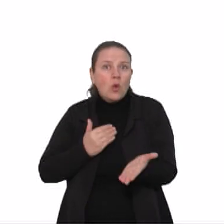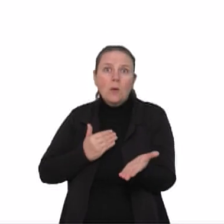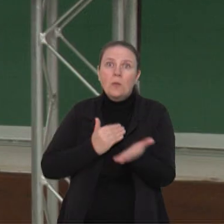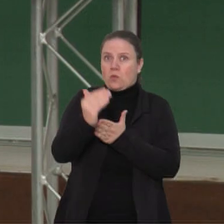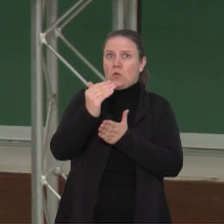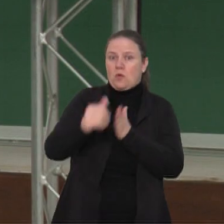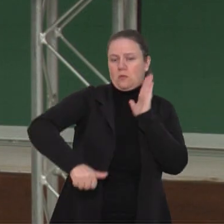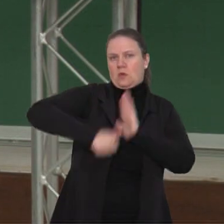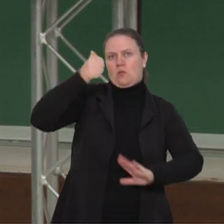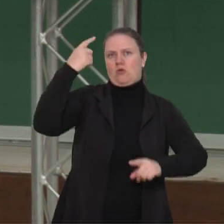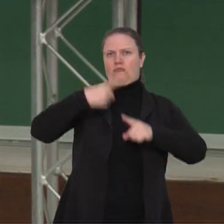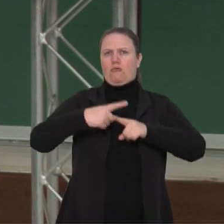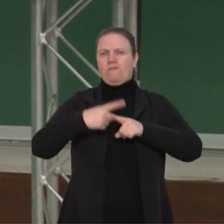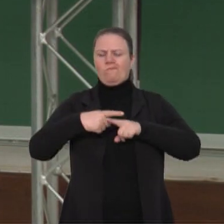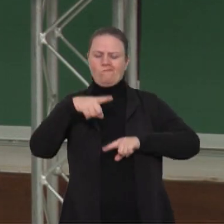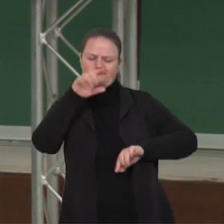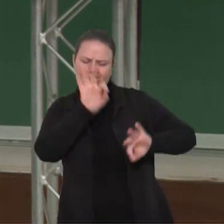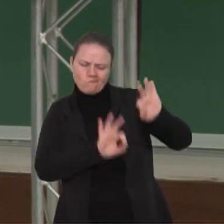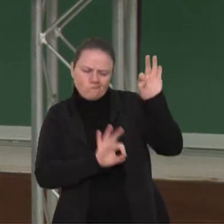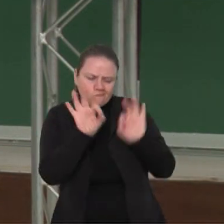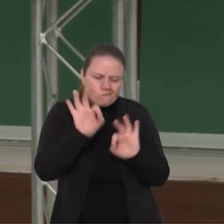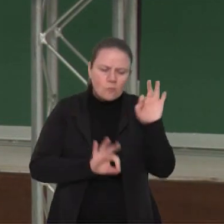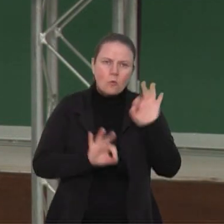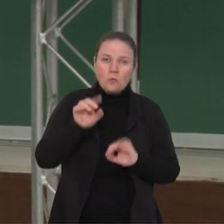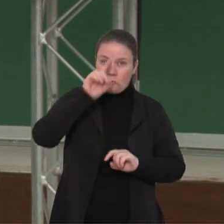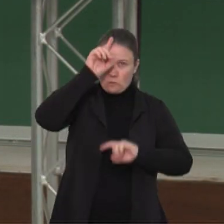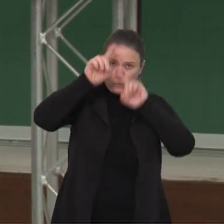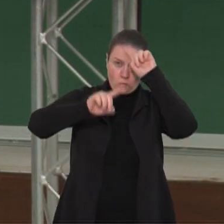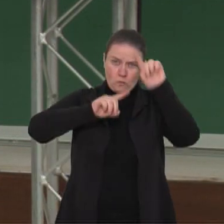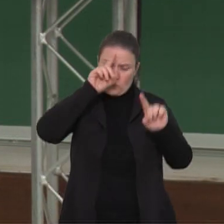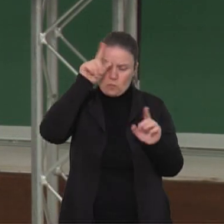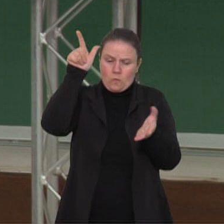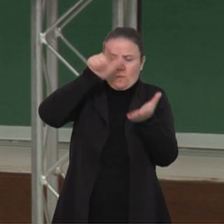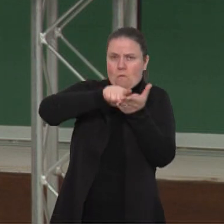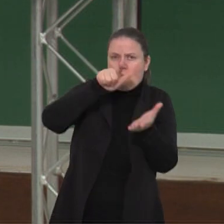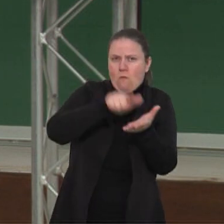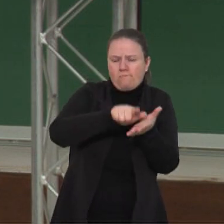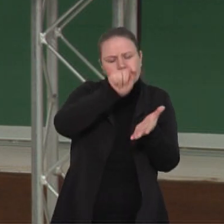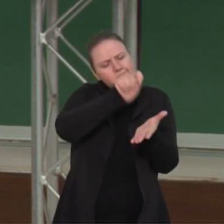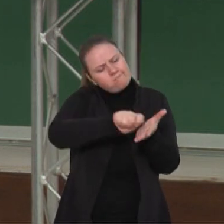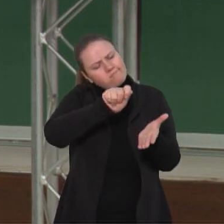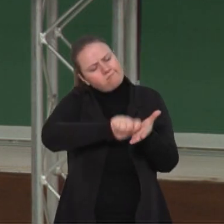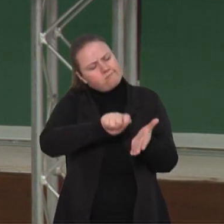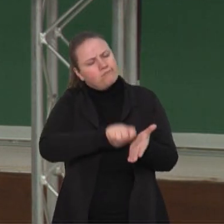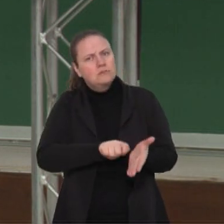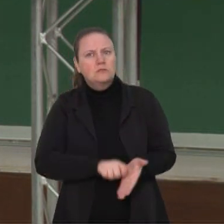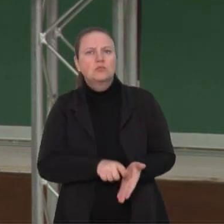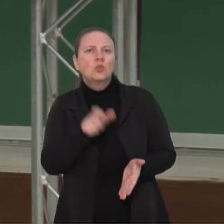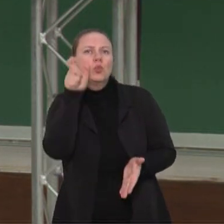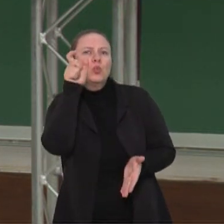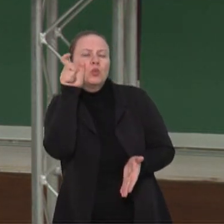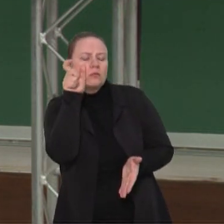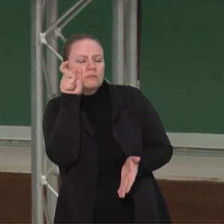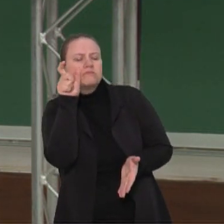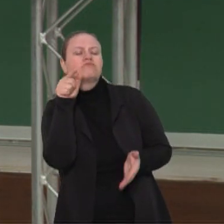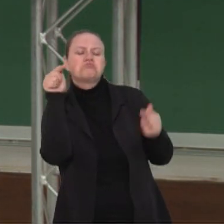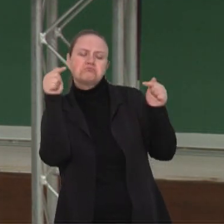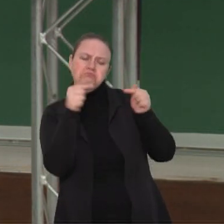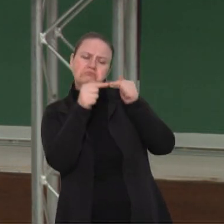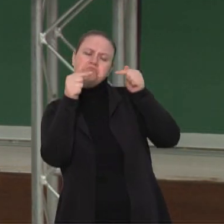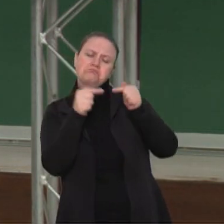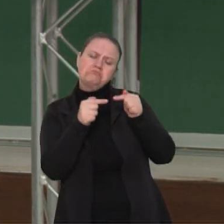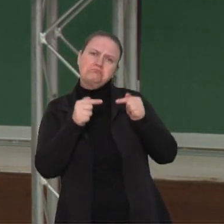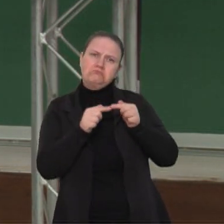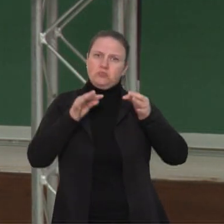você organiza as suas ideias, você coloca no papel e aí você vê se elas têm relação uma com